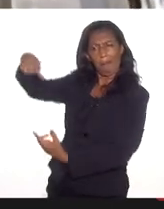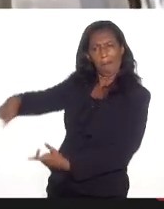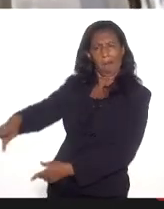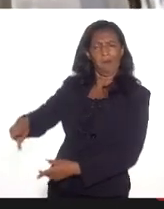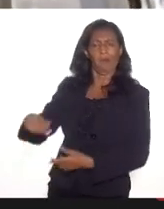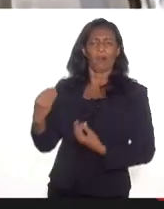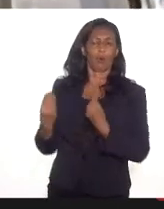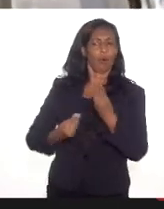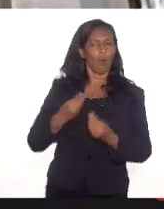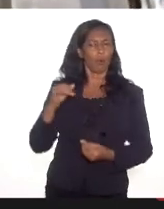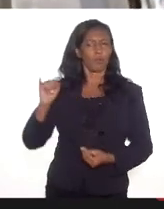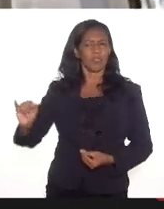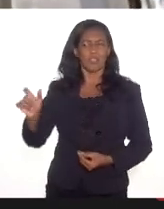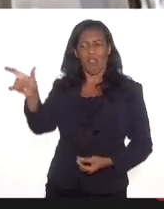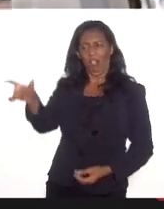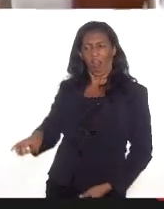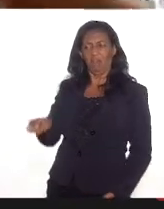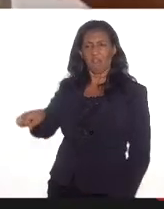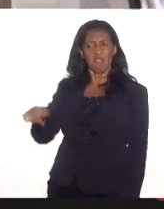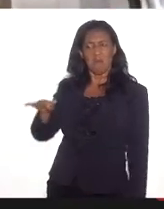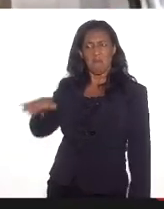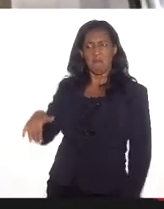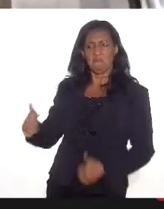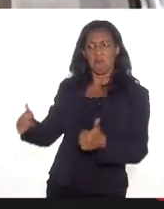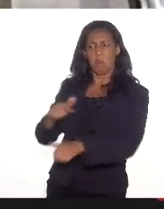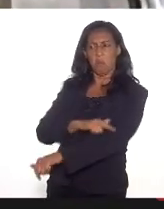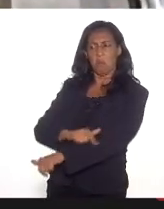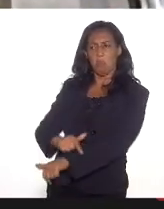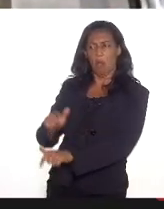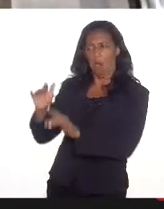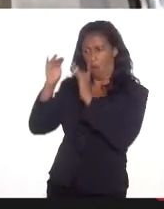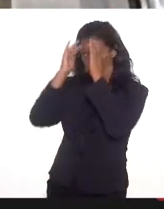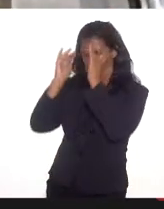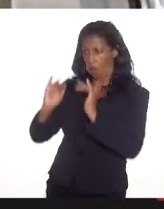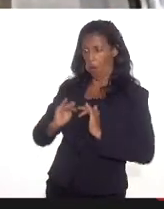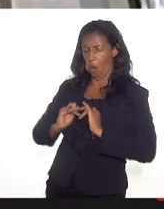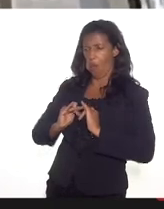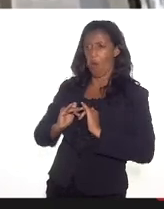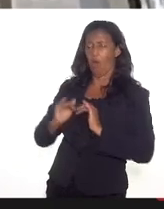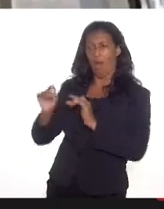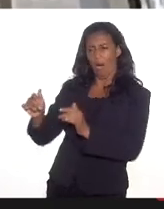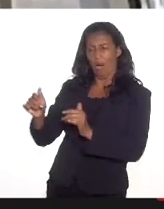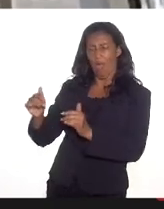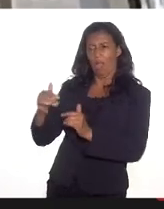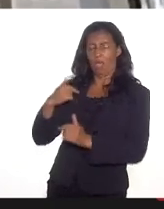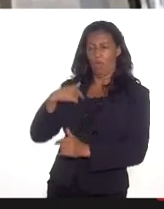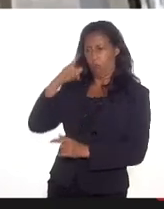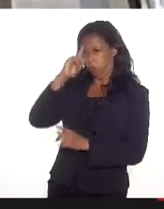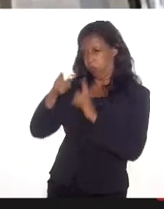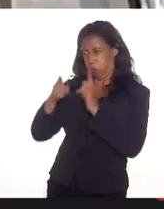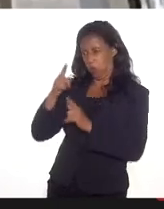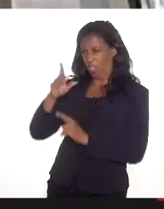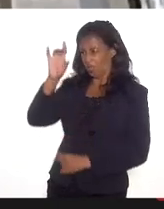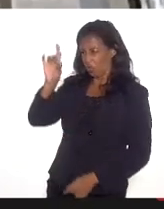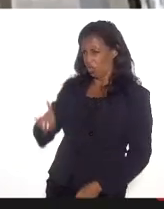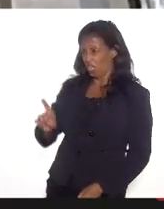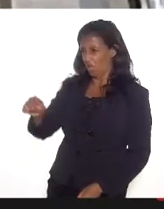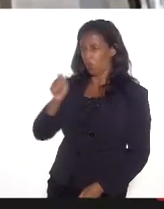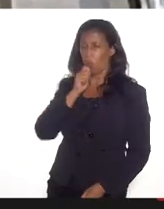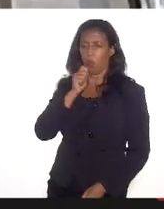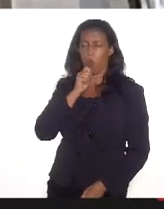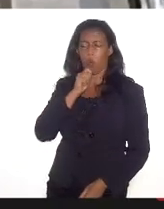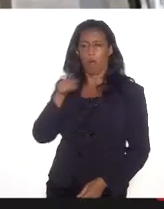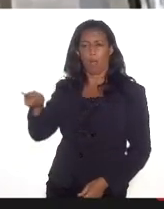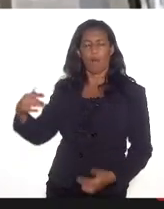tivesse não tivesse se comportado bem como não se tivesse cumprido todas as condicionalidades do seu direito e por isso